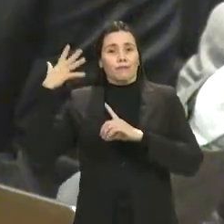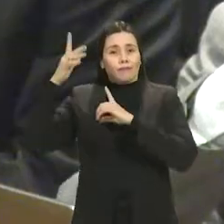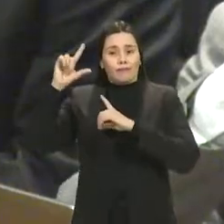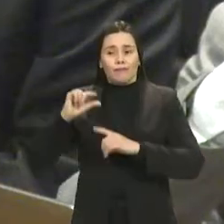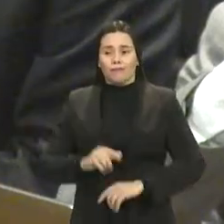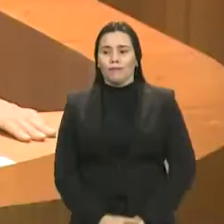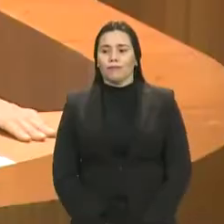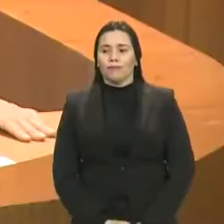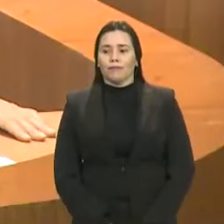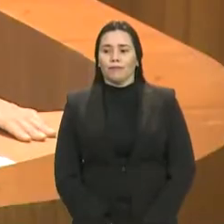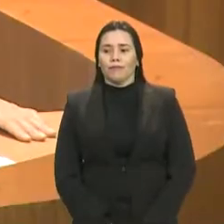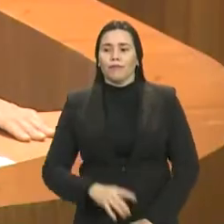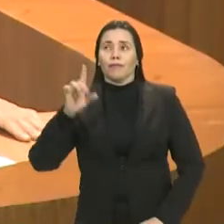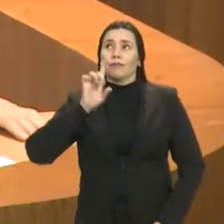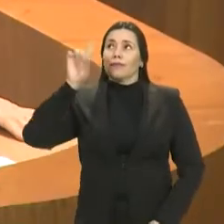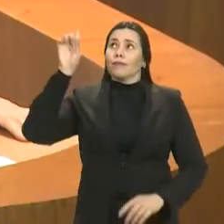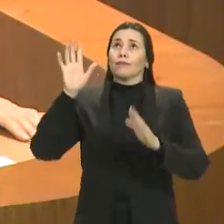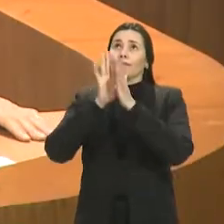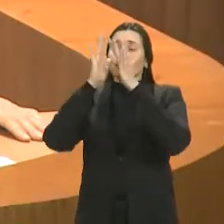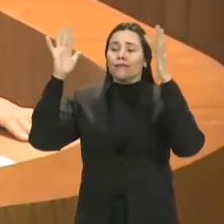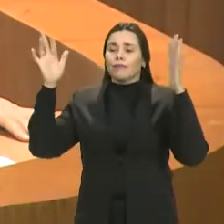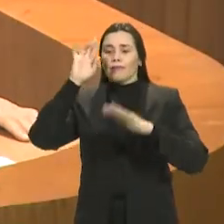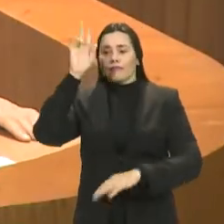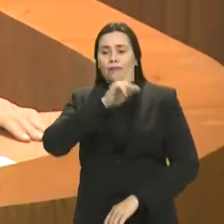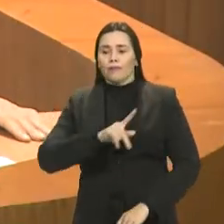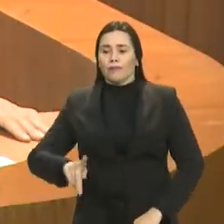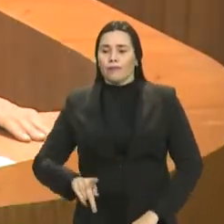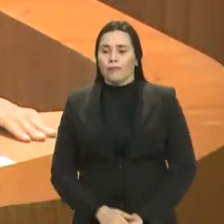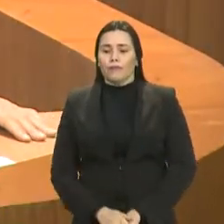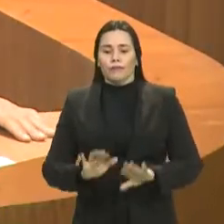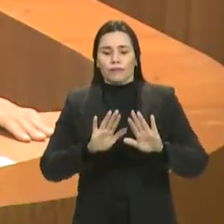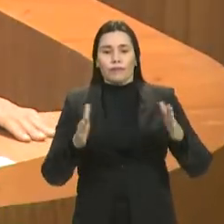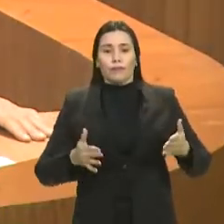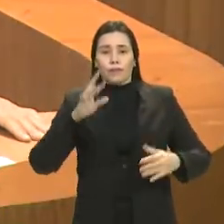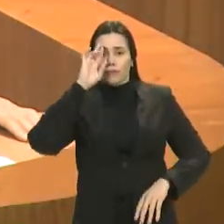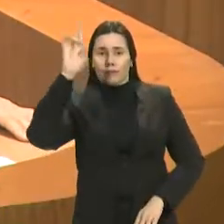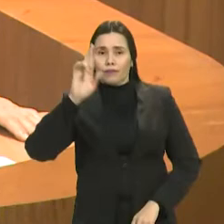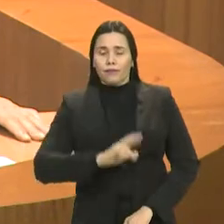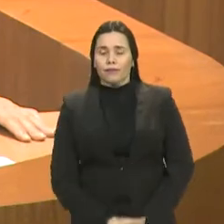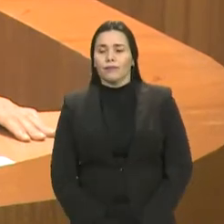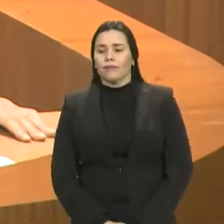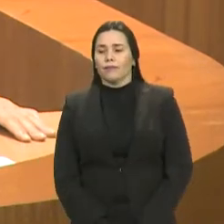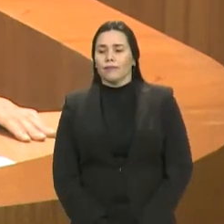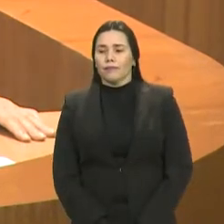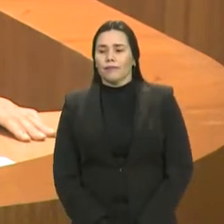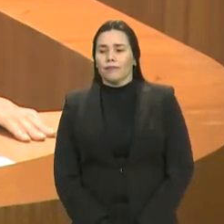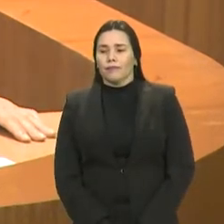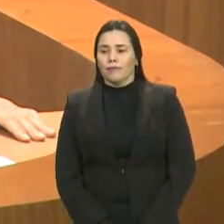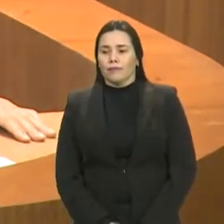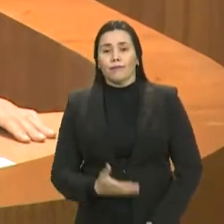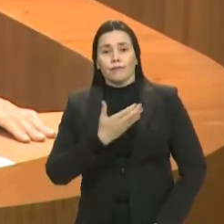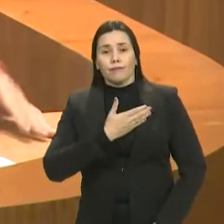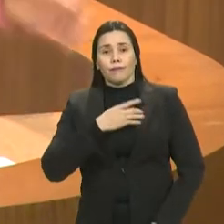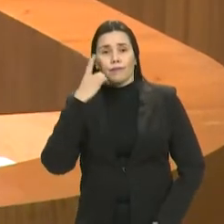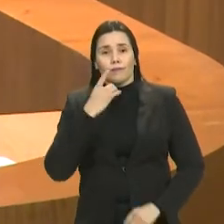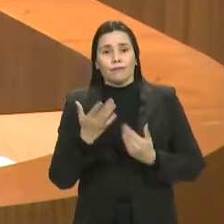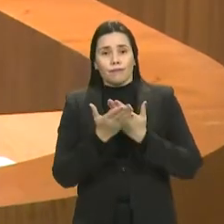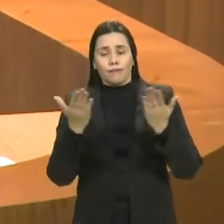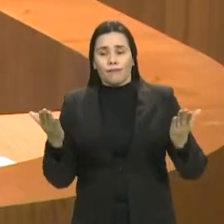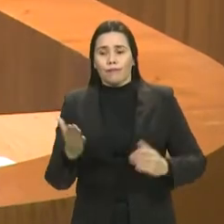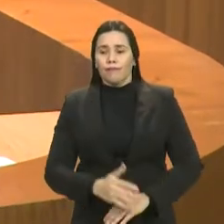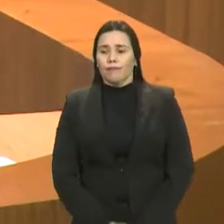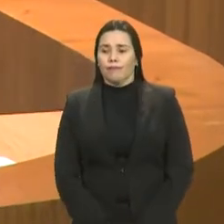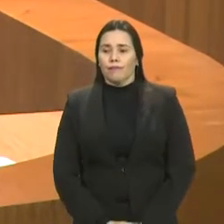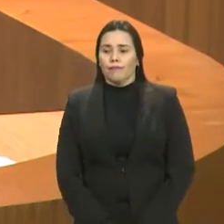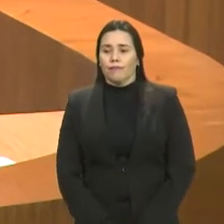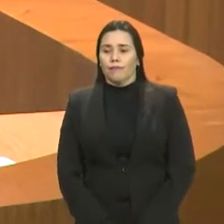e a Deus seja a glória Senhor Presidente mesa diretora colegas deputados eu estou